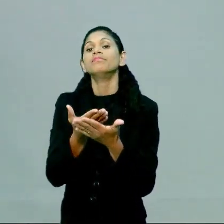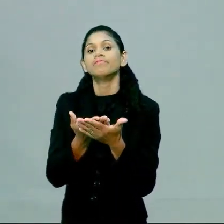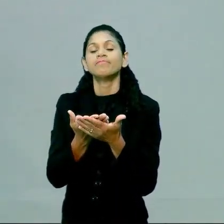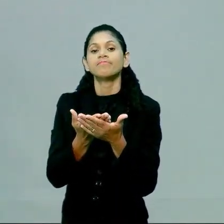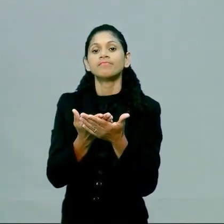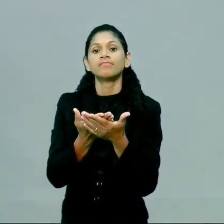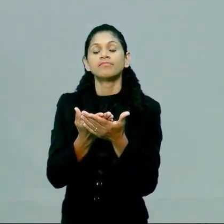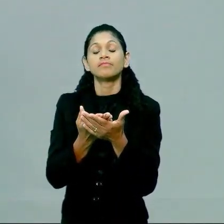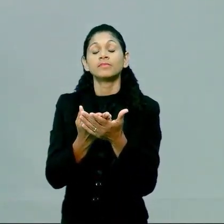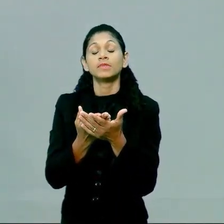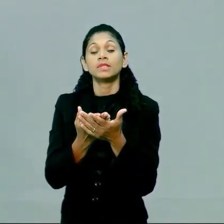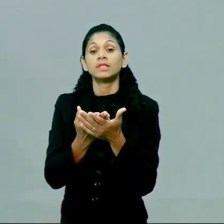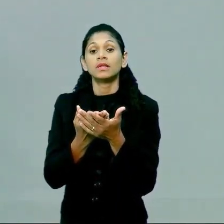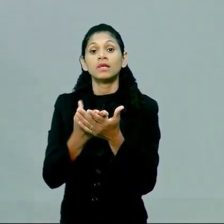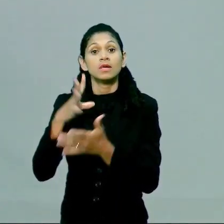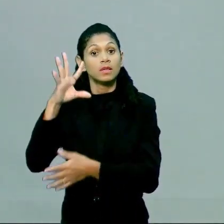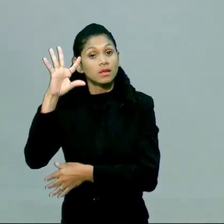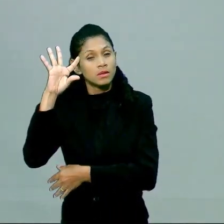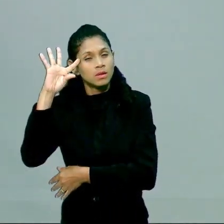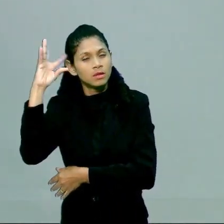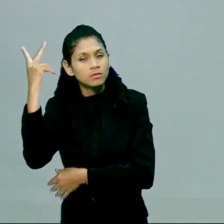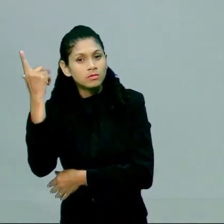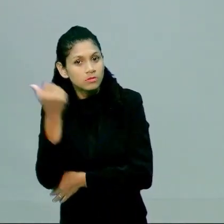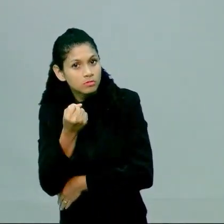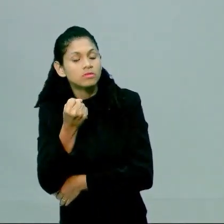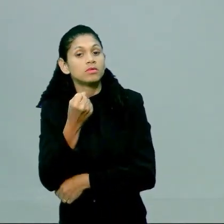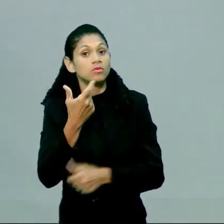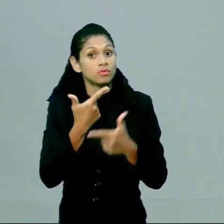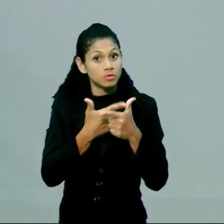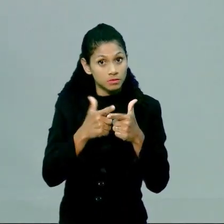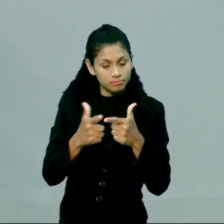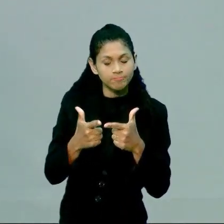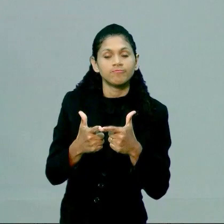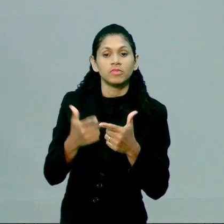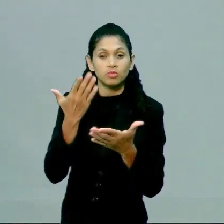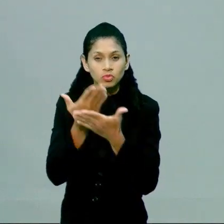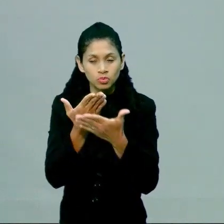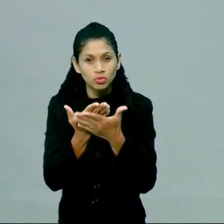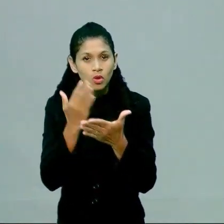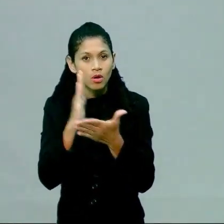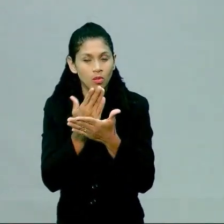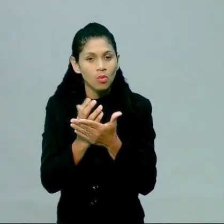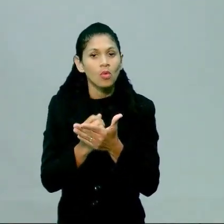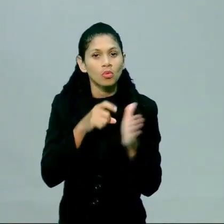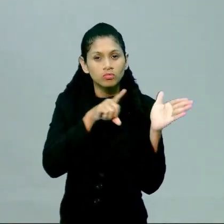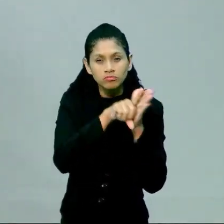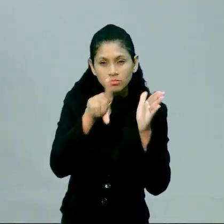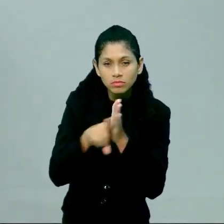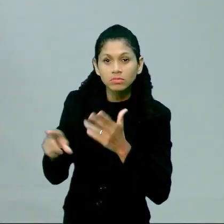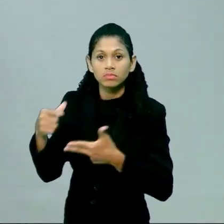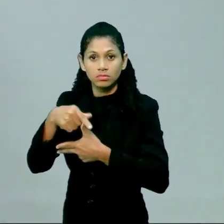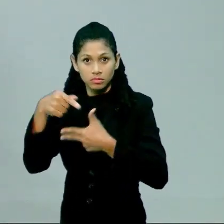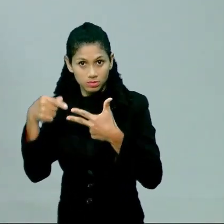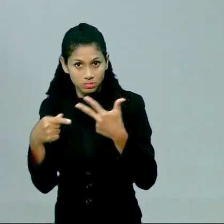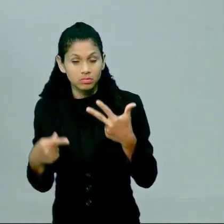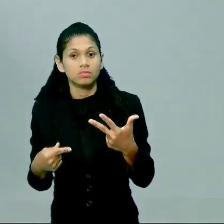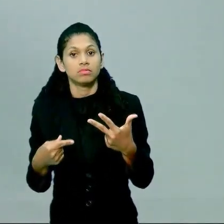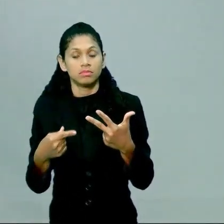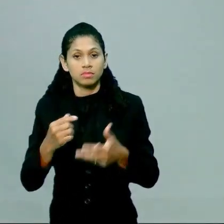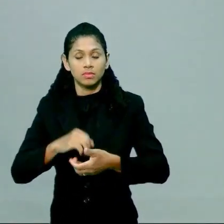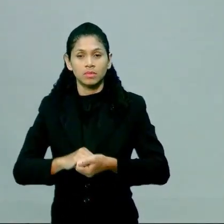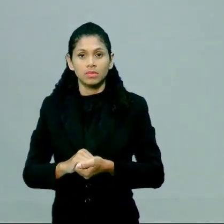só resoluções de problemas, tá? A gente vai trabalhar algumas questões, tá, de Enem.